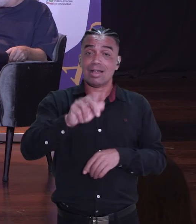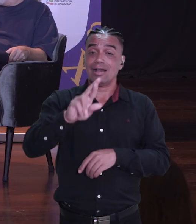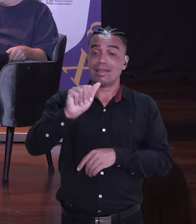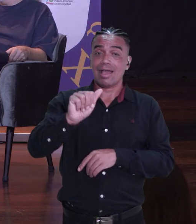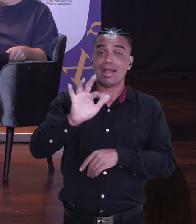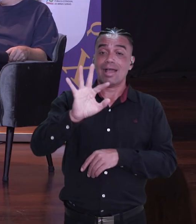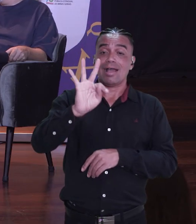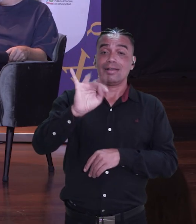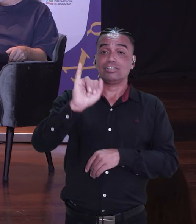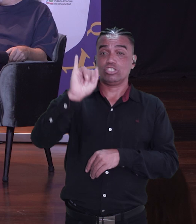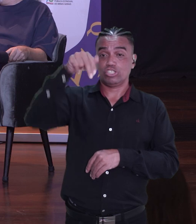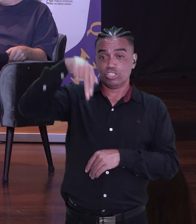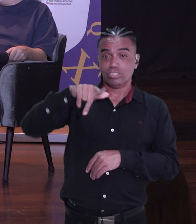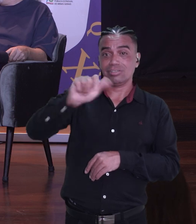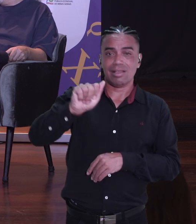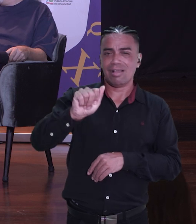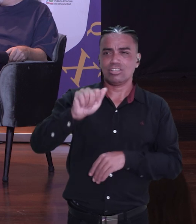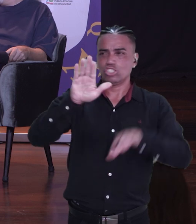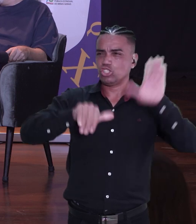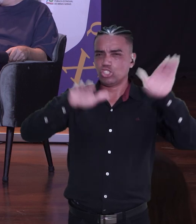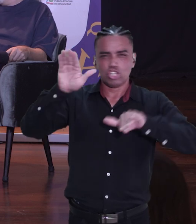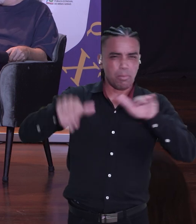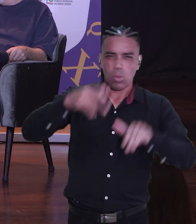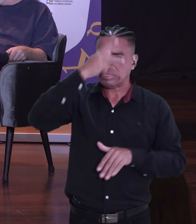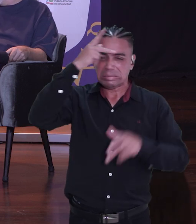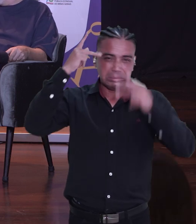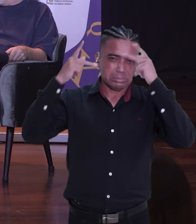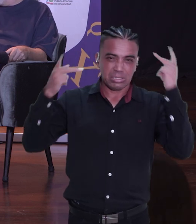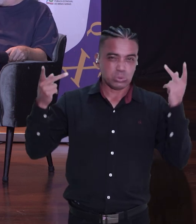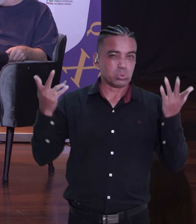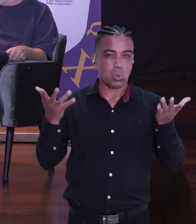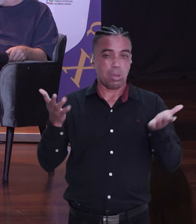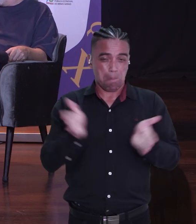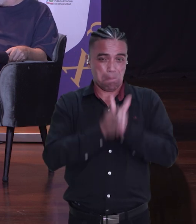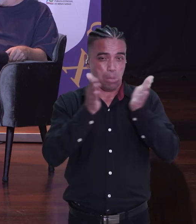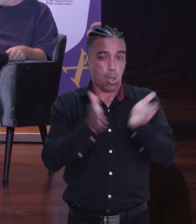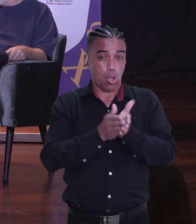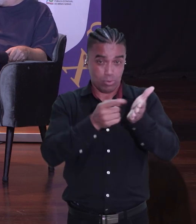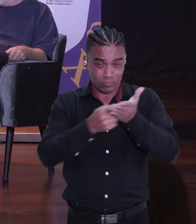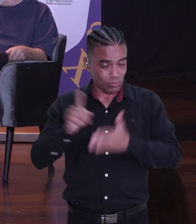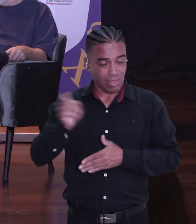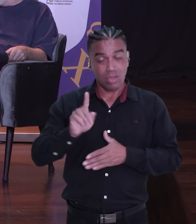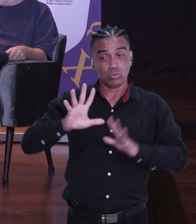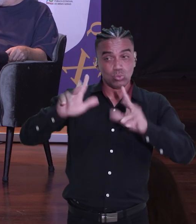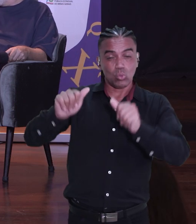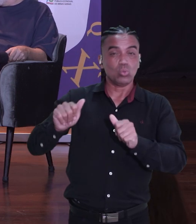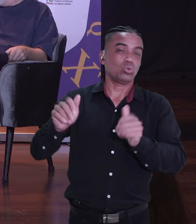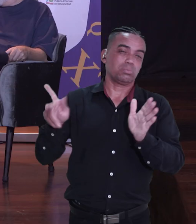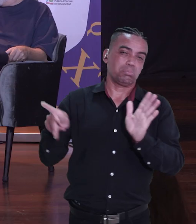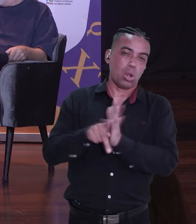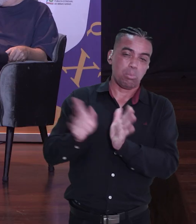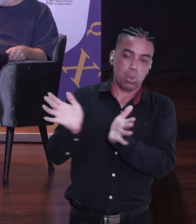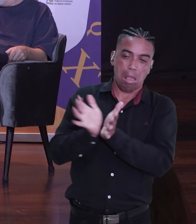Né? Chamaram todos os do Flamengo, evidentemente, os mais graduados, importantes, o pessoal, o pé de chinelo, coitadinho, não foi convidado.